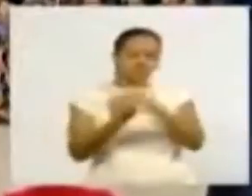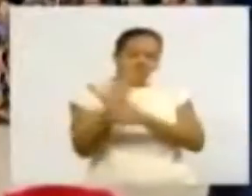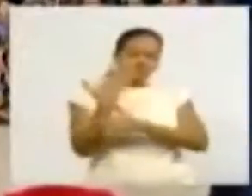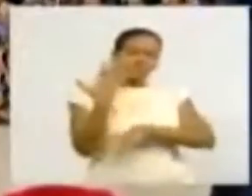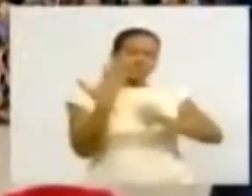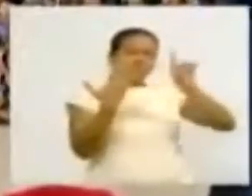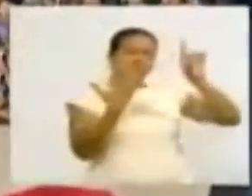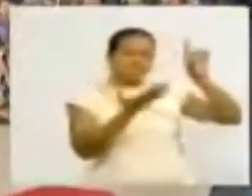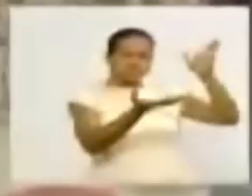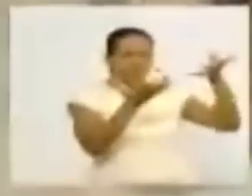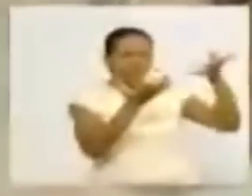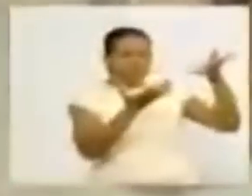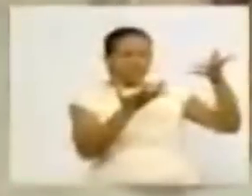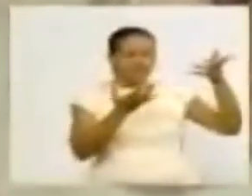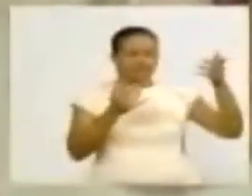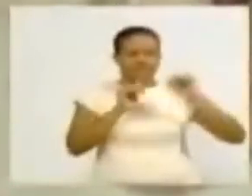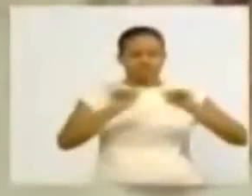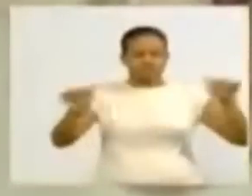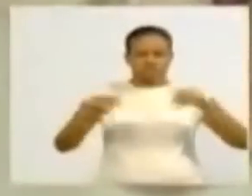tentando nos dizer: